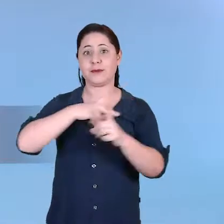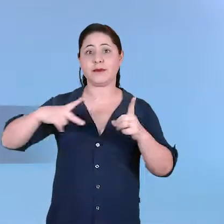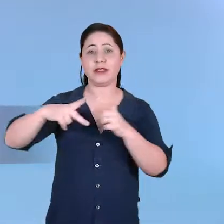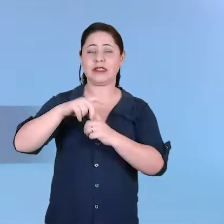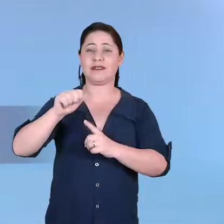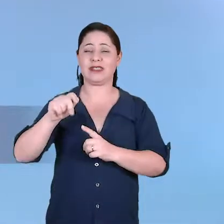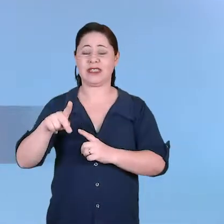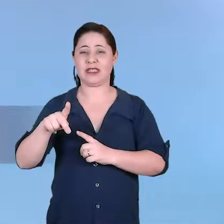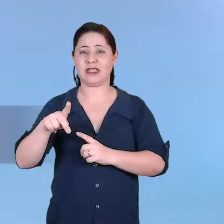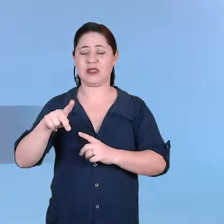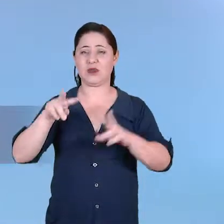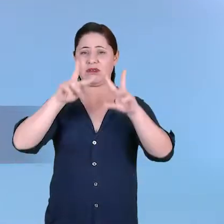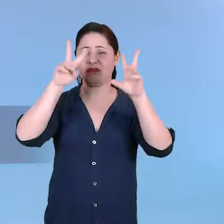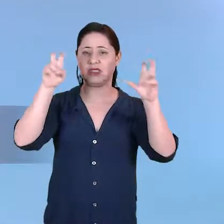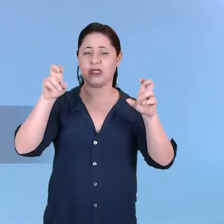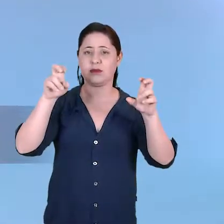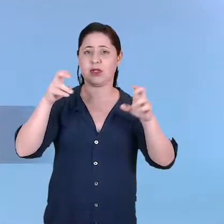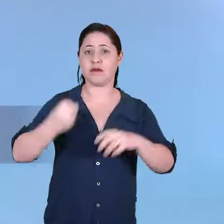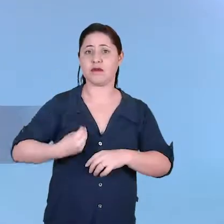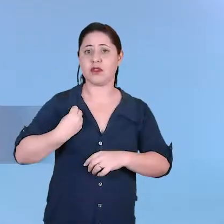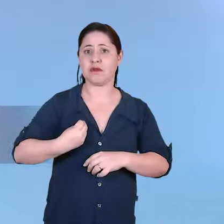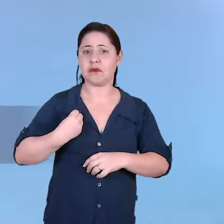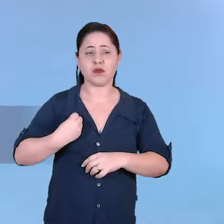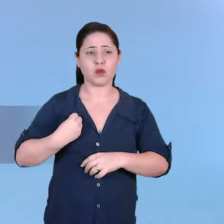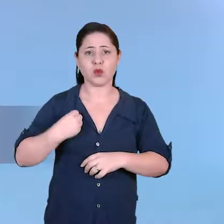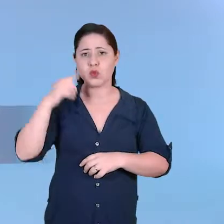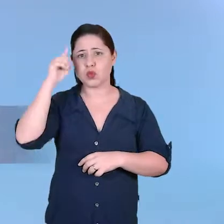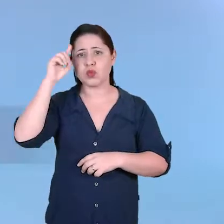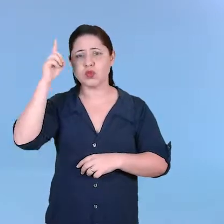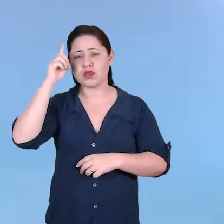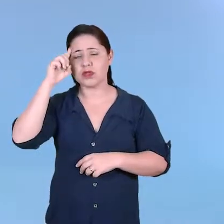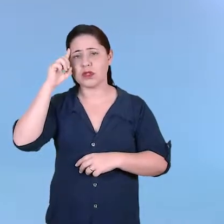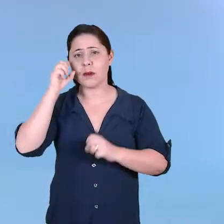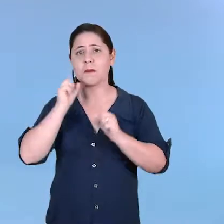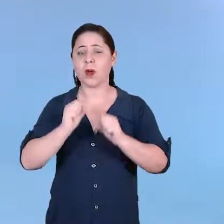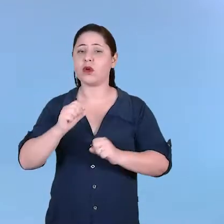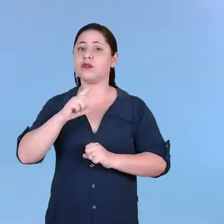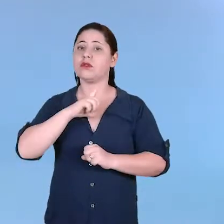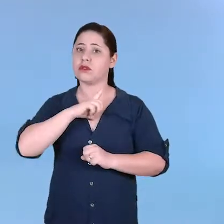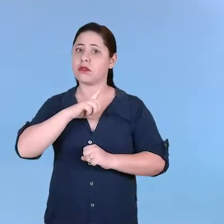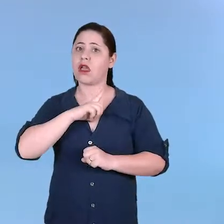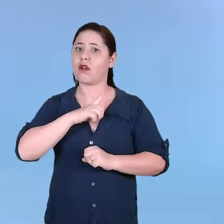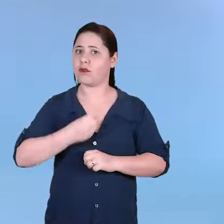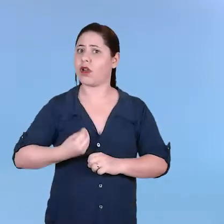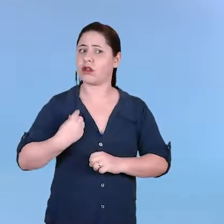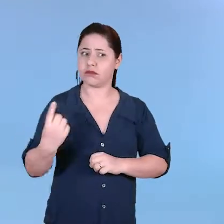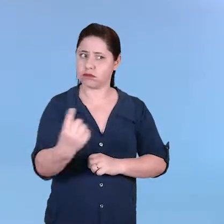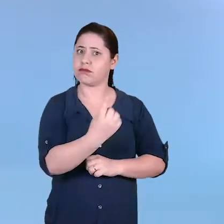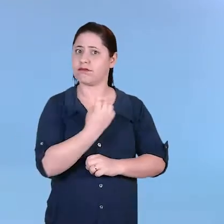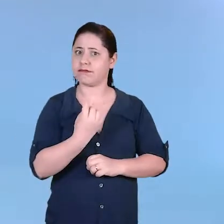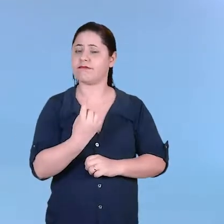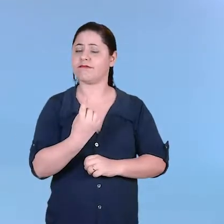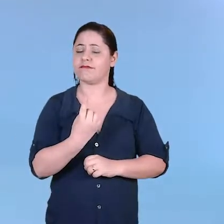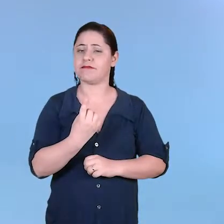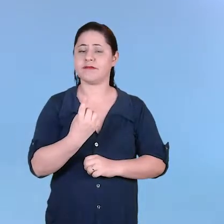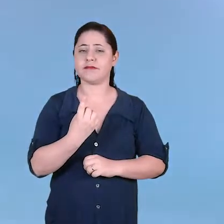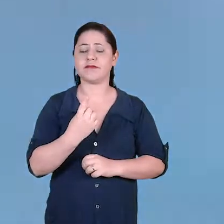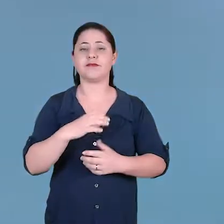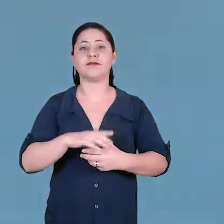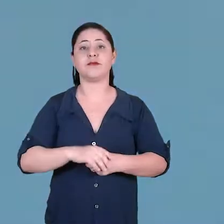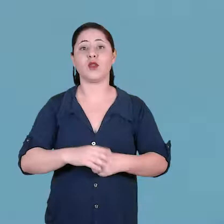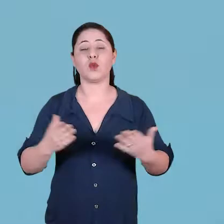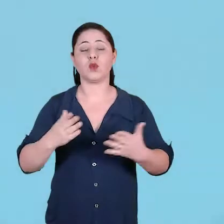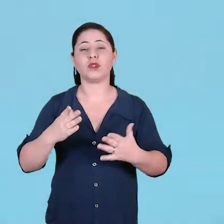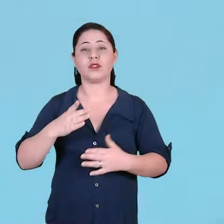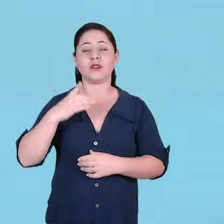um assunto que está mais presente do que nunca e que pode ter impactos na sua vida daqui para frente. Estamos aqui com o